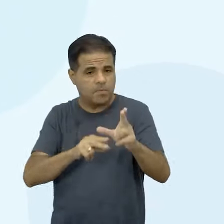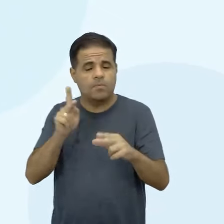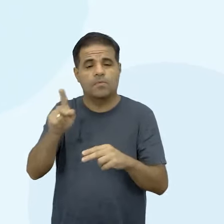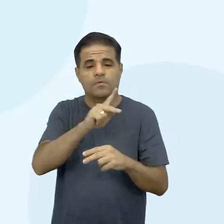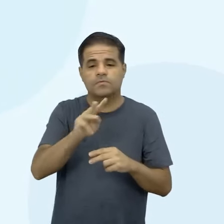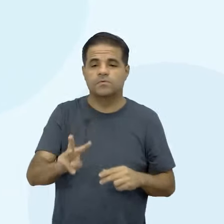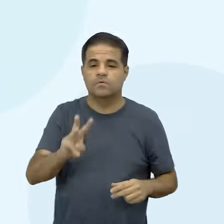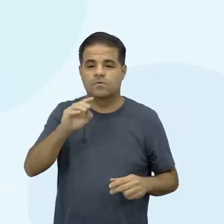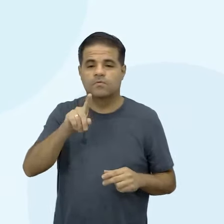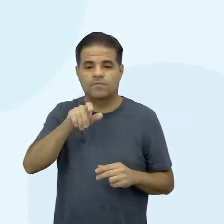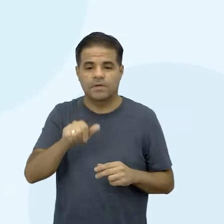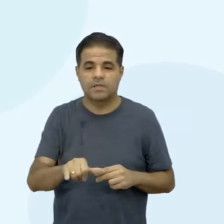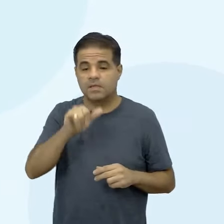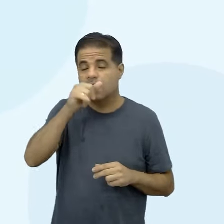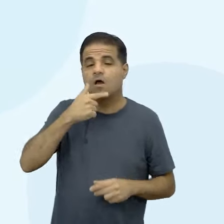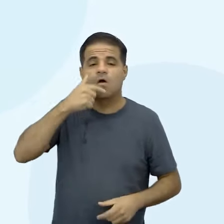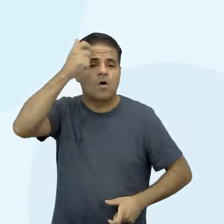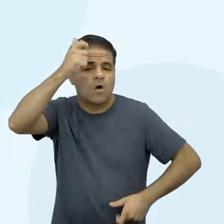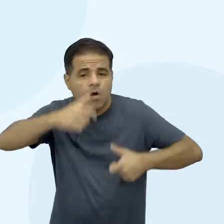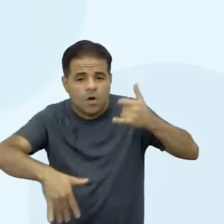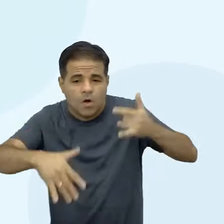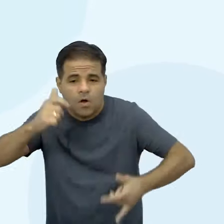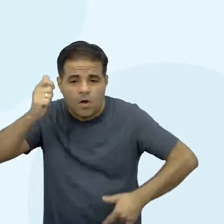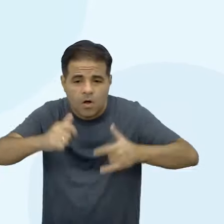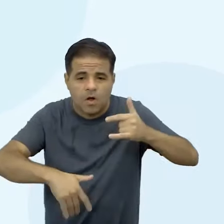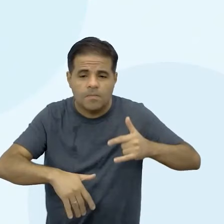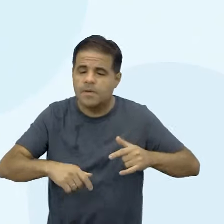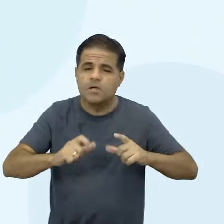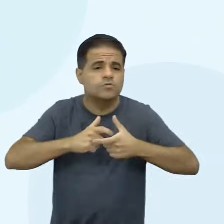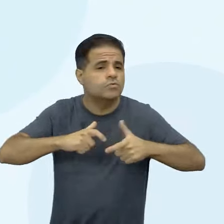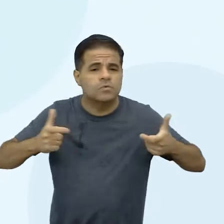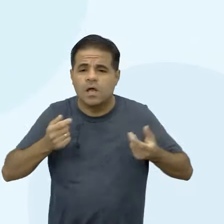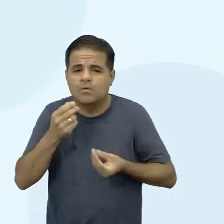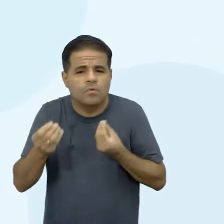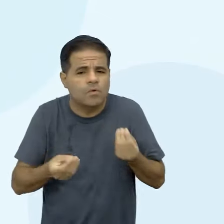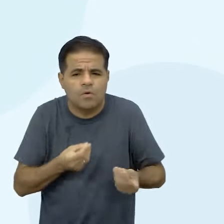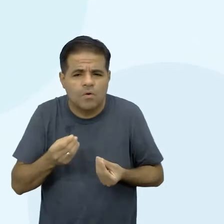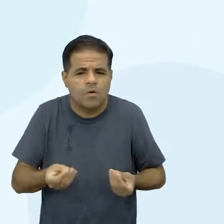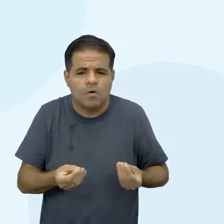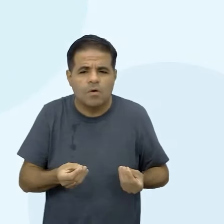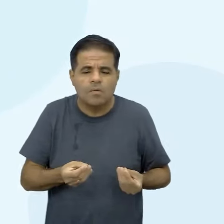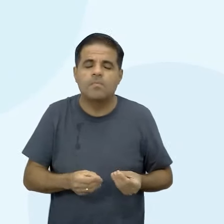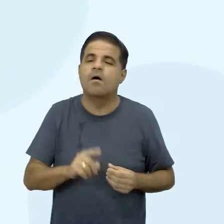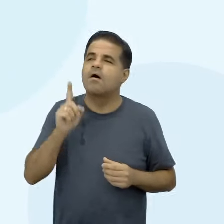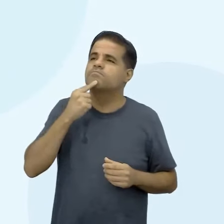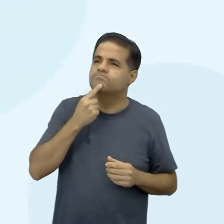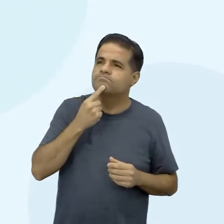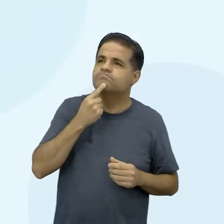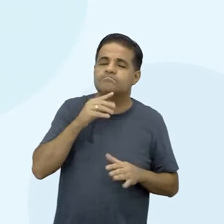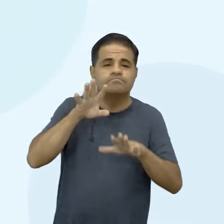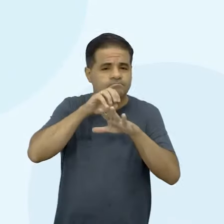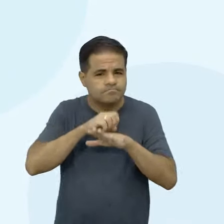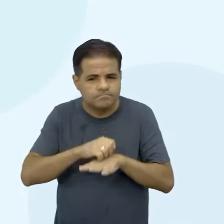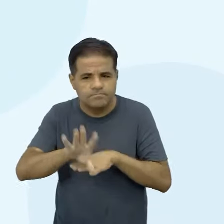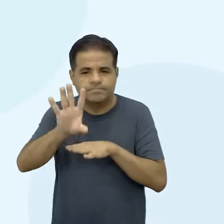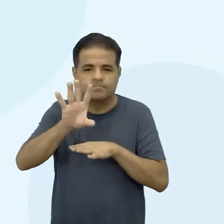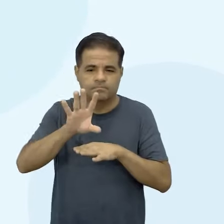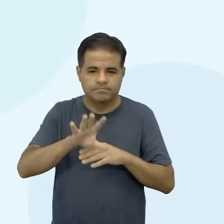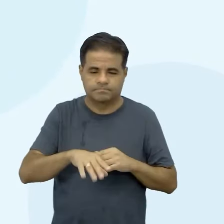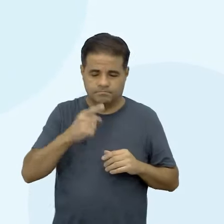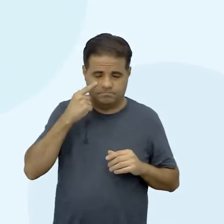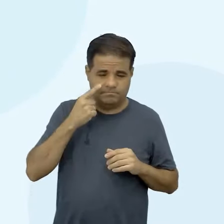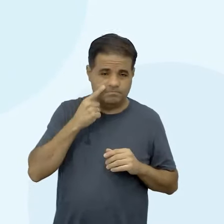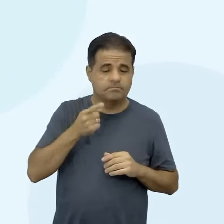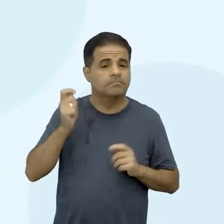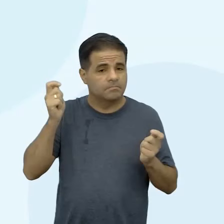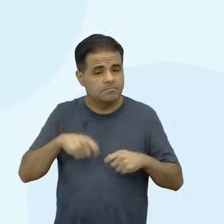Vanderlei comentou aqui com a gente. Tá e aí, bom? como que esse mapa está estruturado, Gisele? E aí? Então, vamos passar um pouquinho aí como é que ele está estruturado